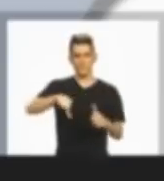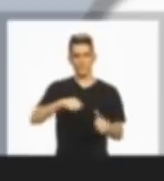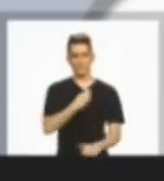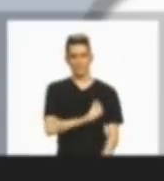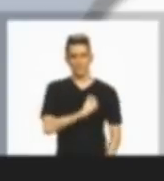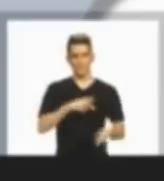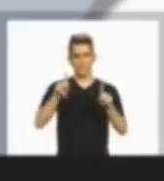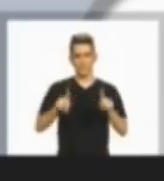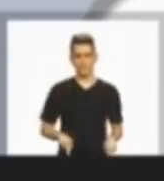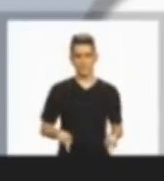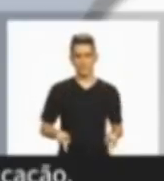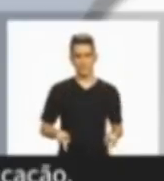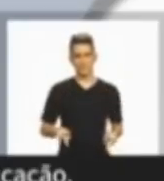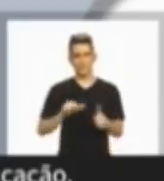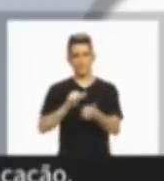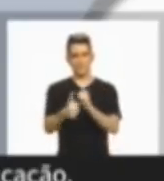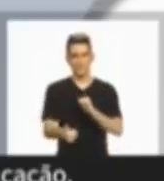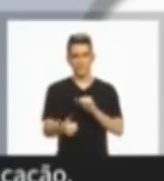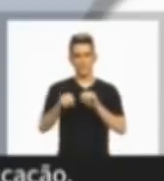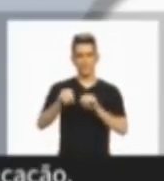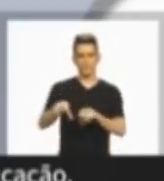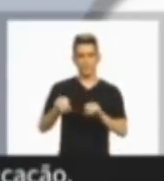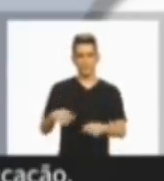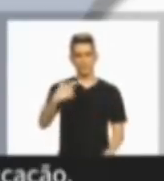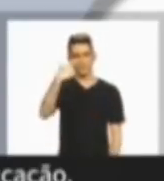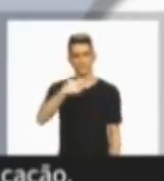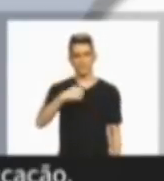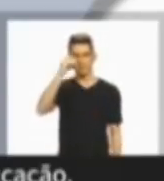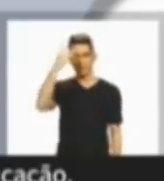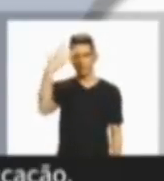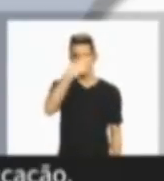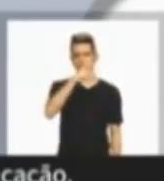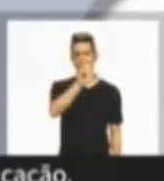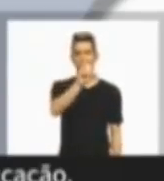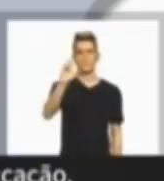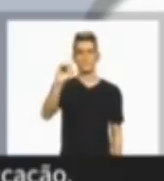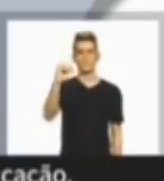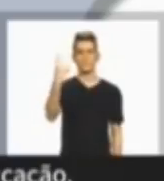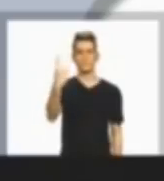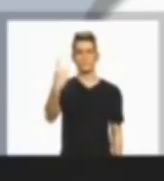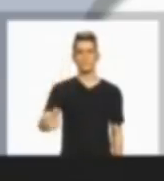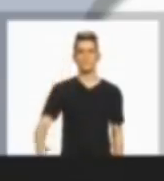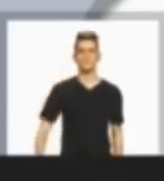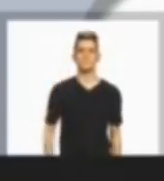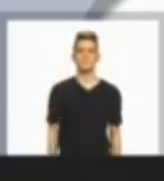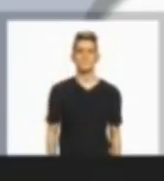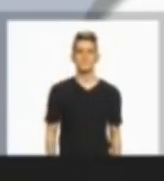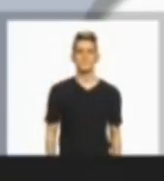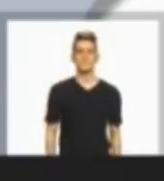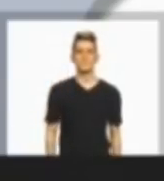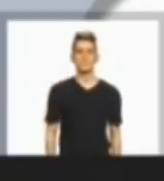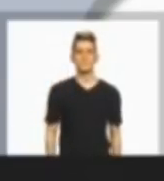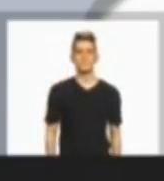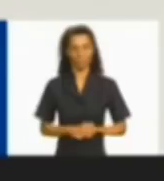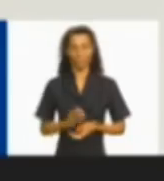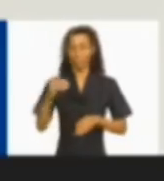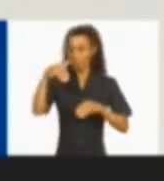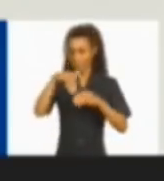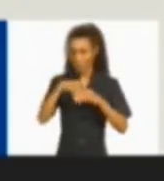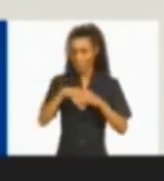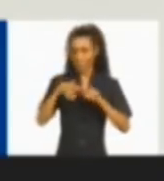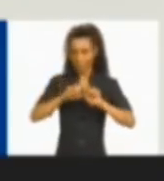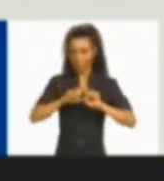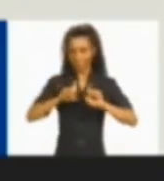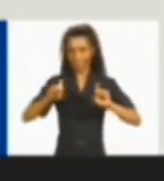necessárias na vida das pessoas. Incentivo o esporte como forma de promoção social e ferramenta para a educação. Eu sou o Darley e meu número é 5501.